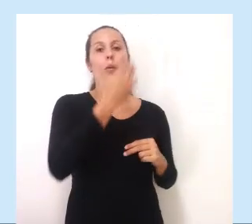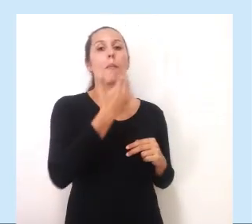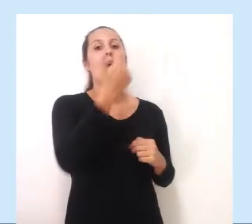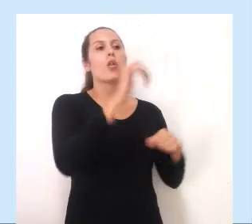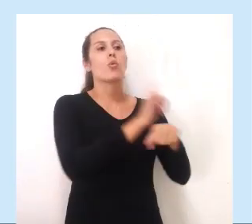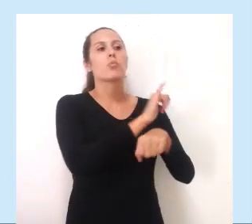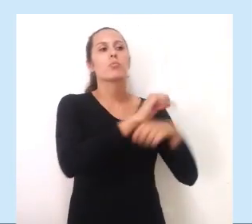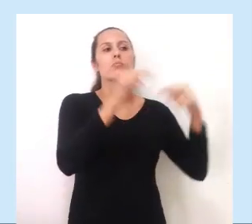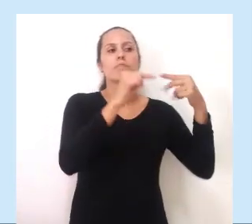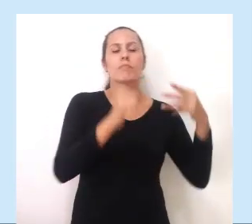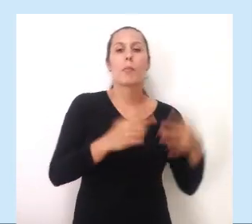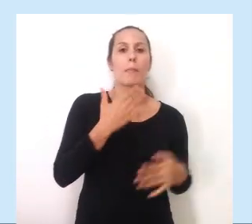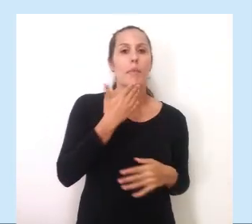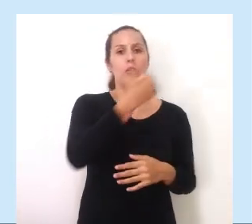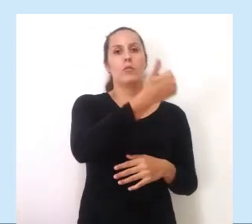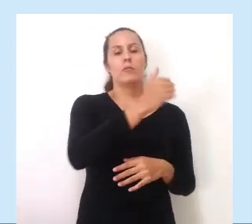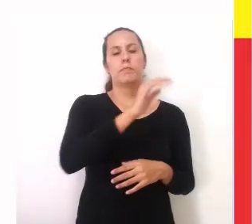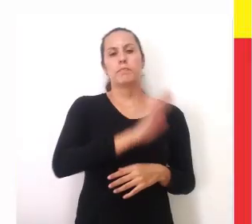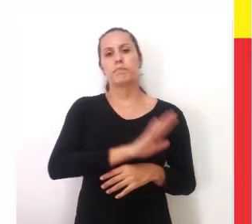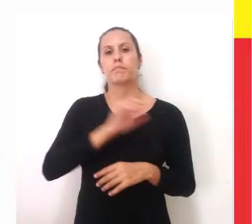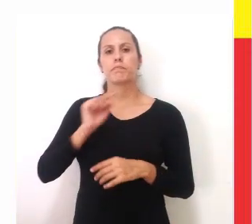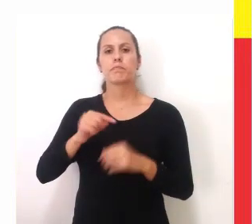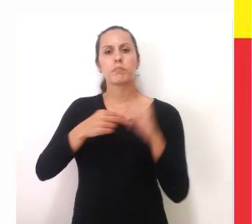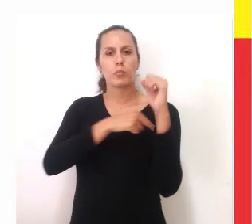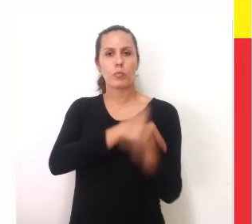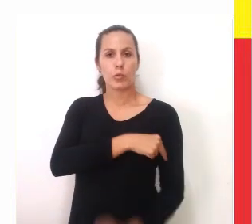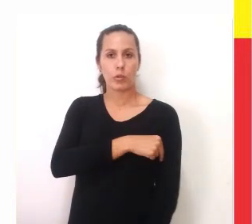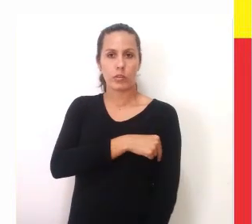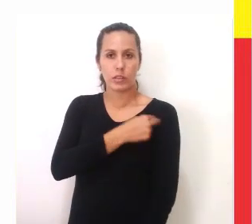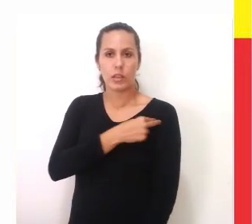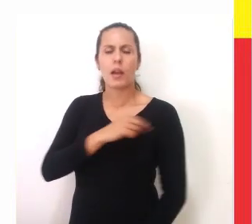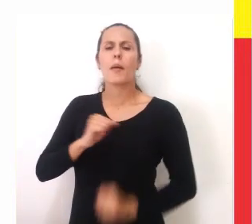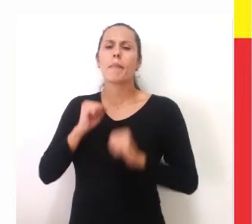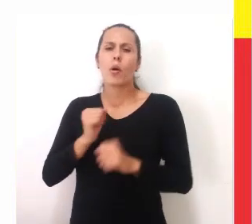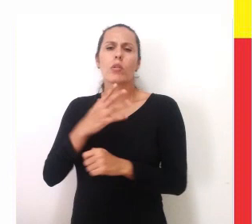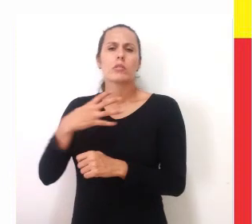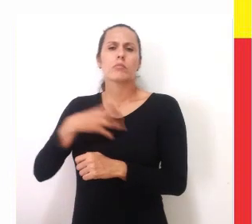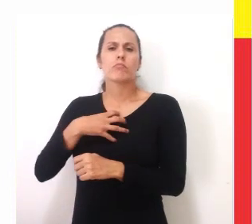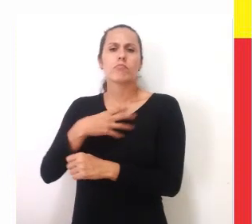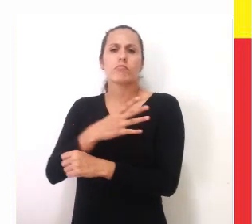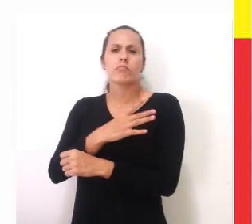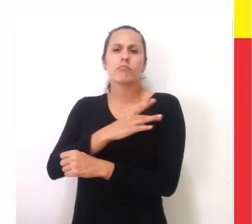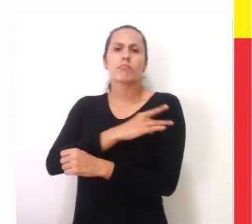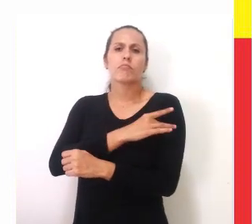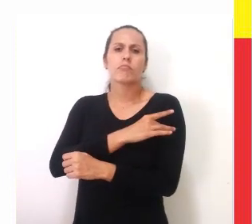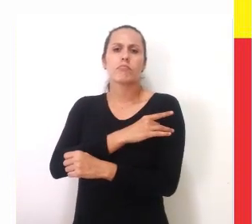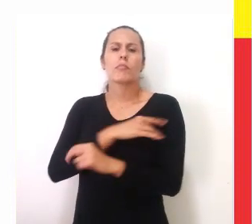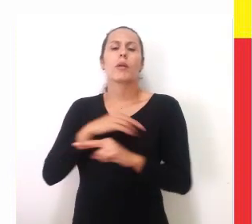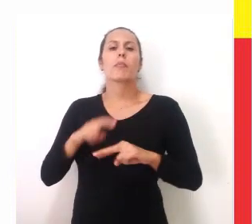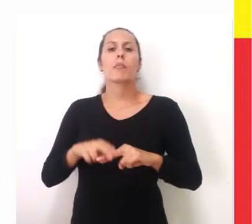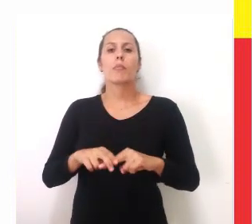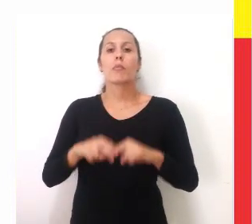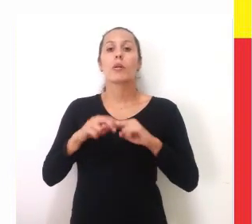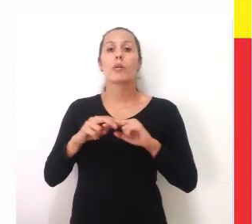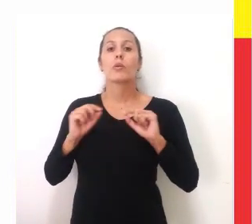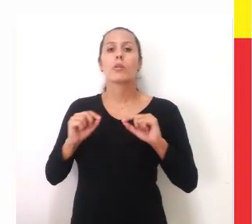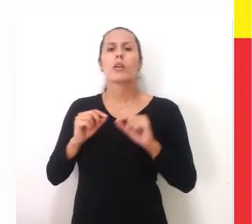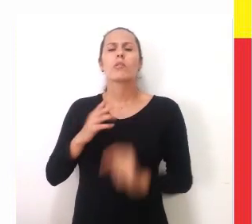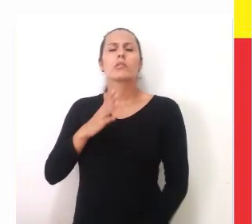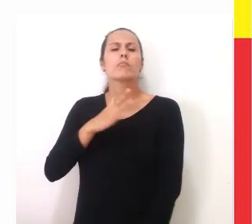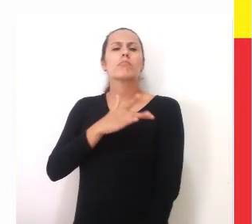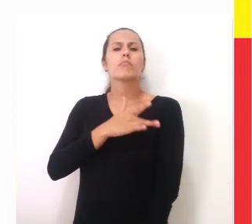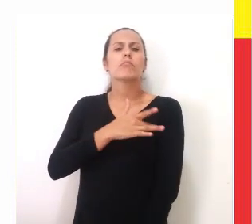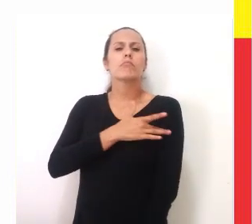melhor método. O implante, olha a imagem, pode ser sentido, ok? Através